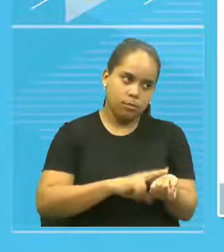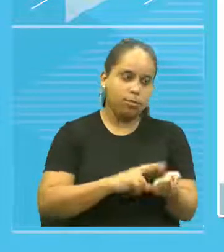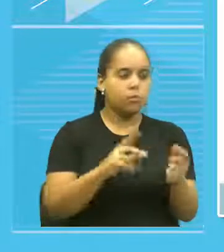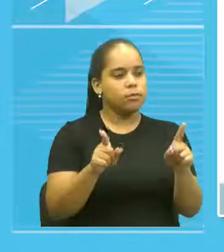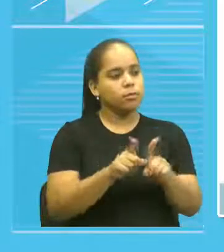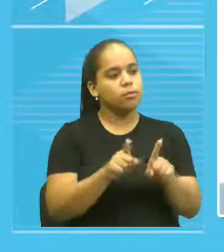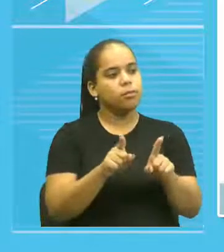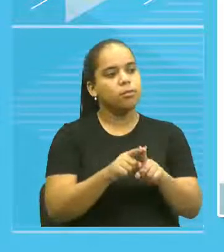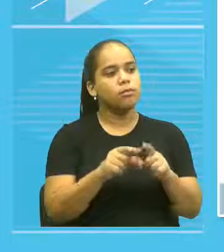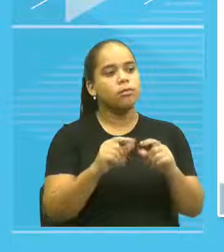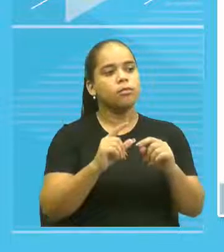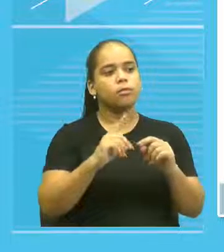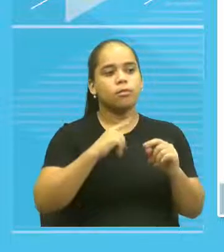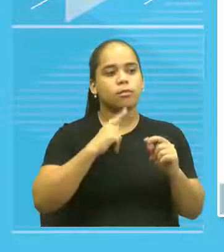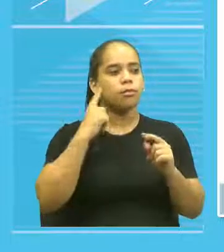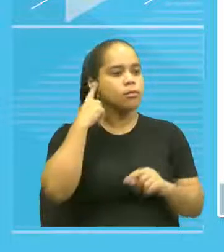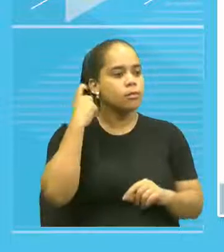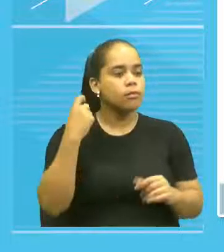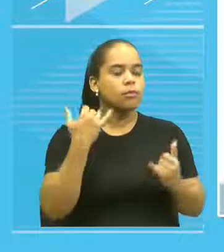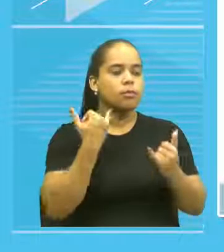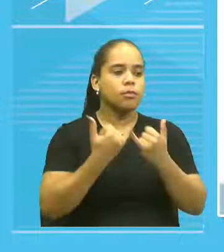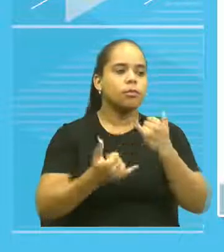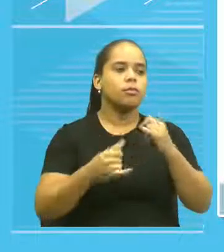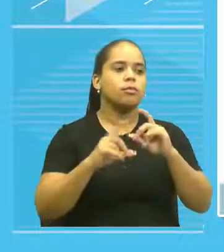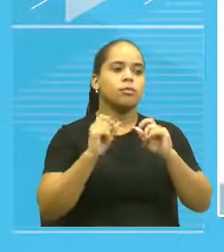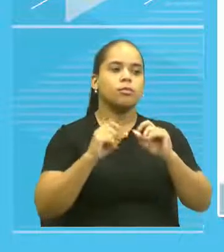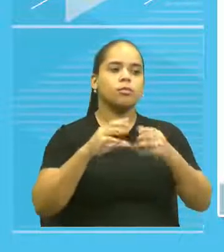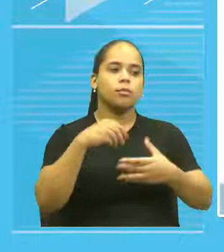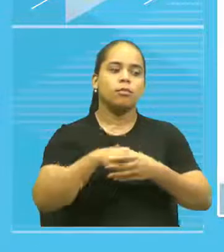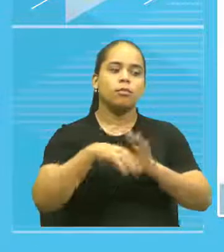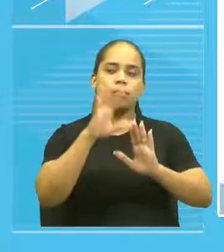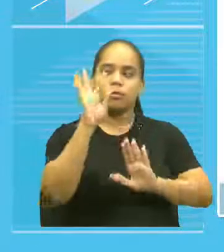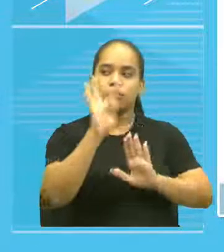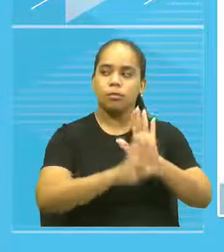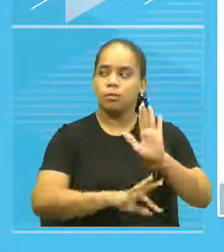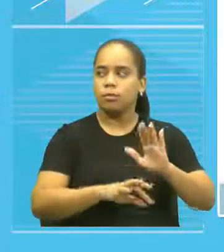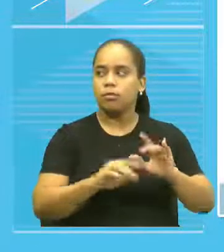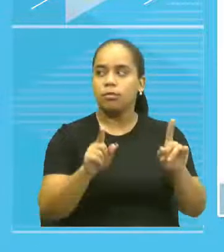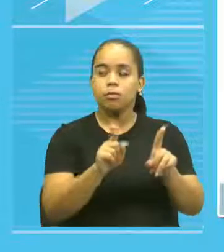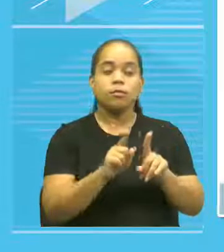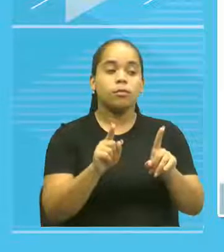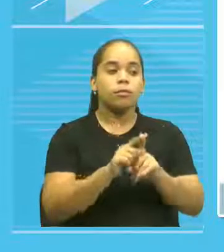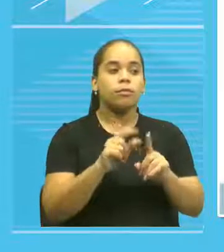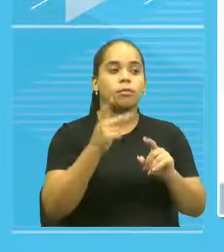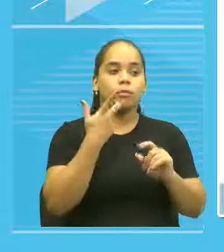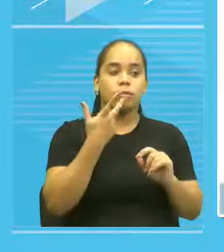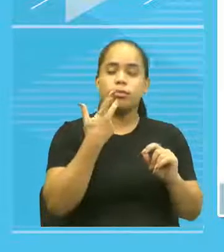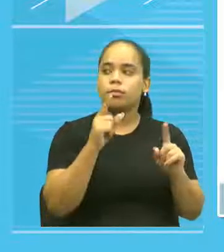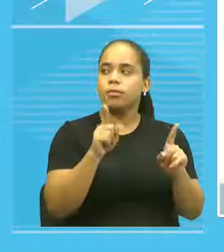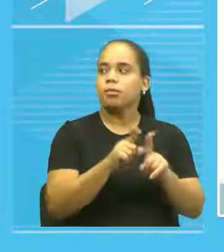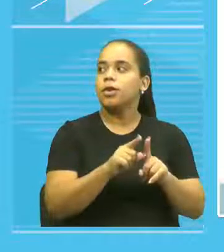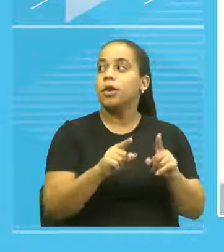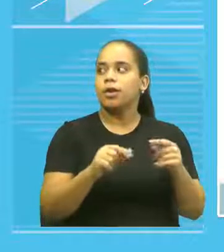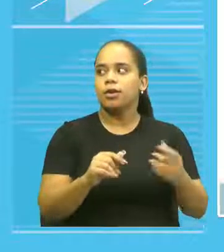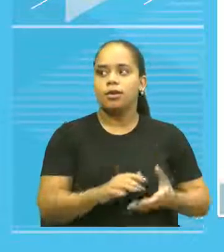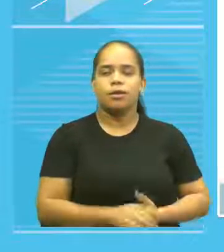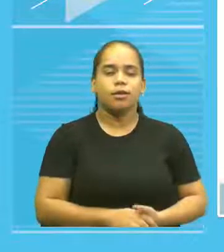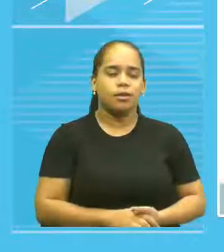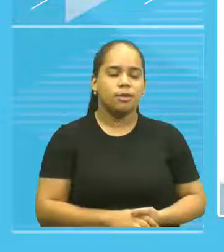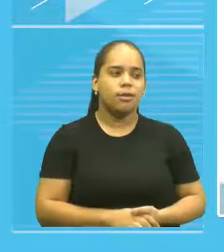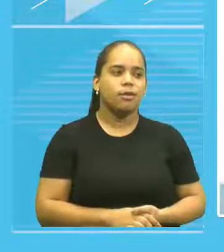e sugerindo algumas funções semelhantes as palavras que compõem o texto Sem falar que a aliteração também